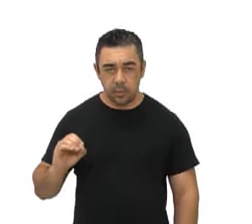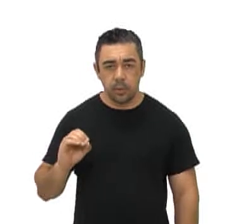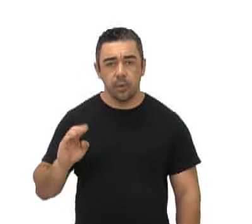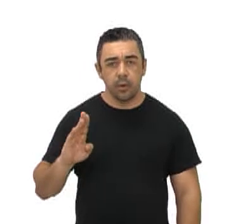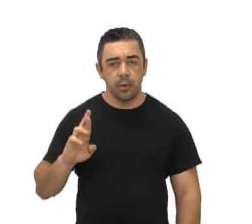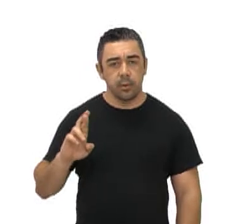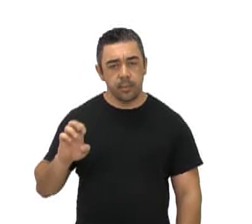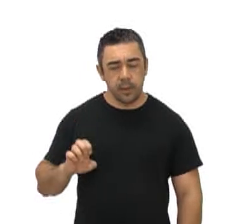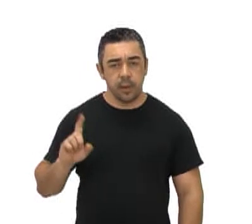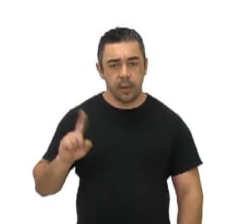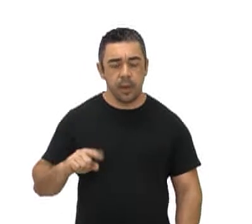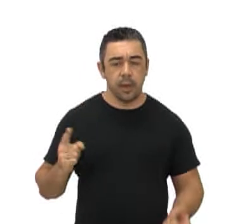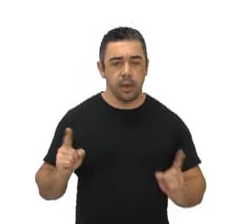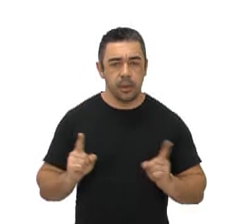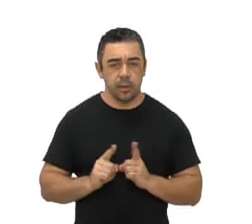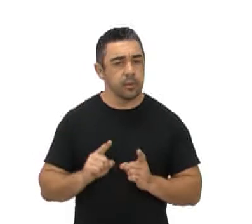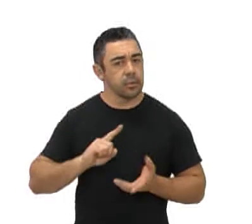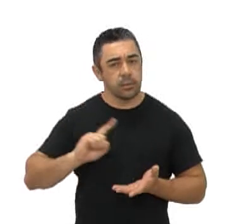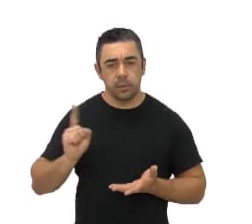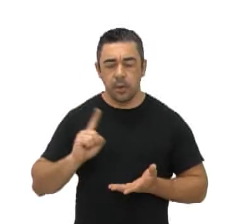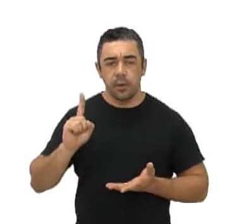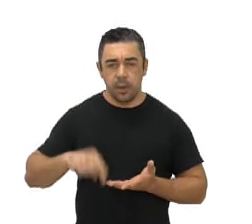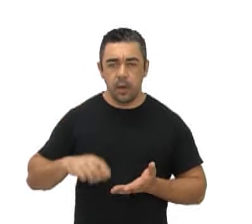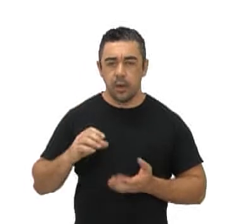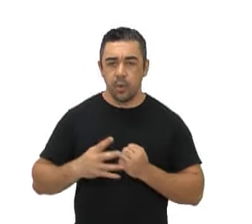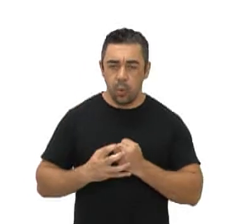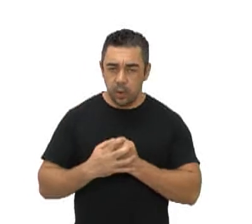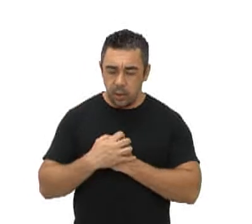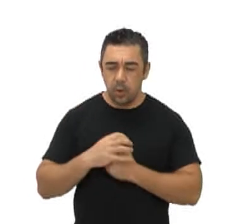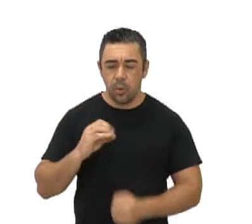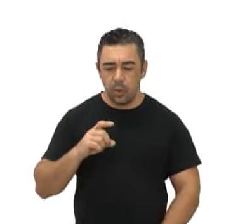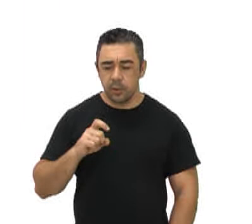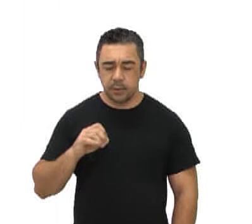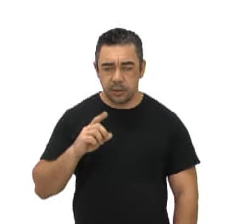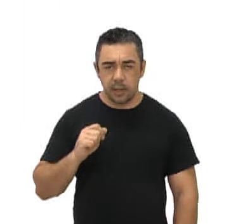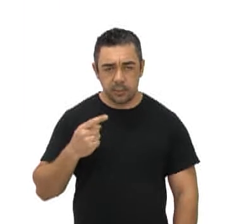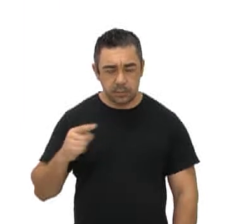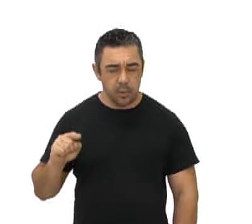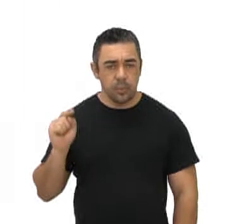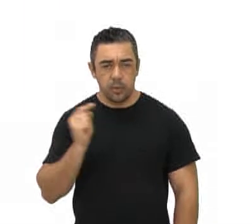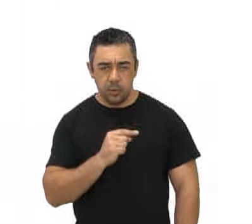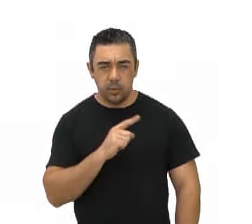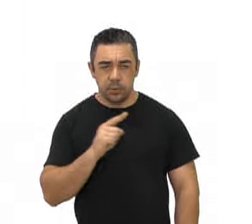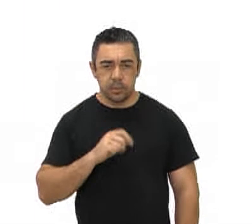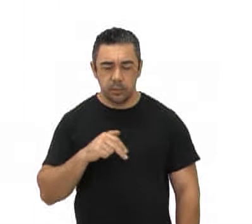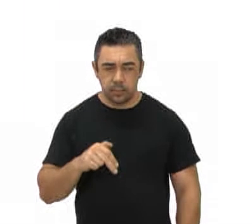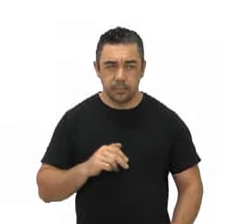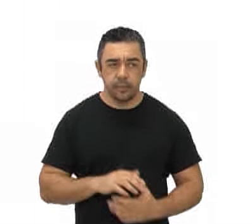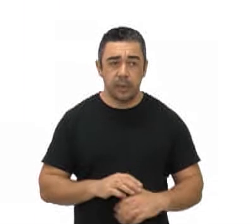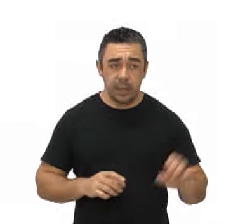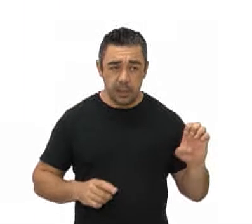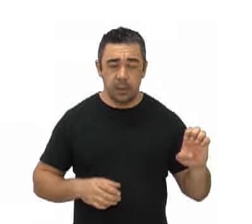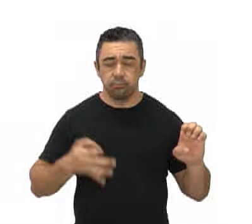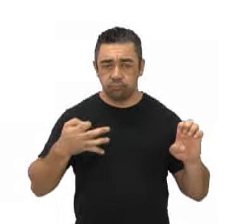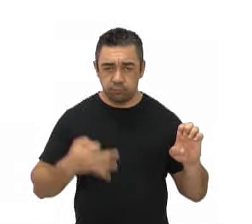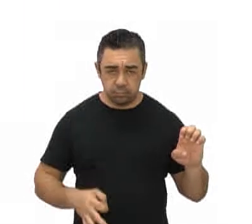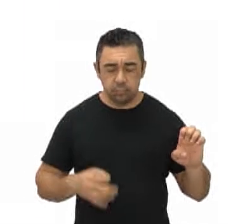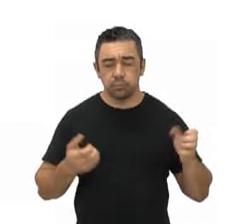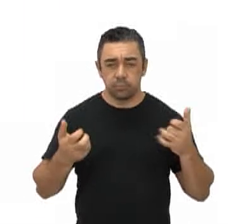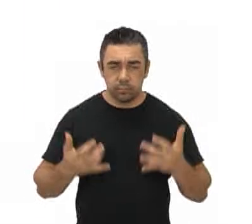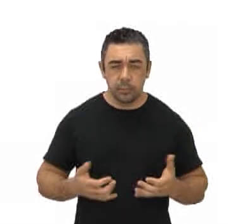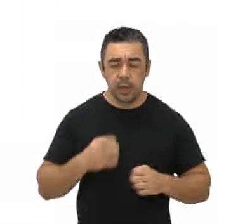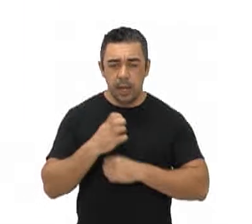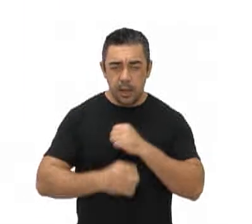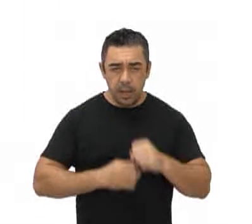redutor. Não, o cobre é o agente oxidante, pois ele causou a oxidação do zinco. E na letra E, ele fala que os